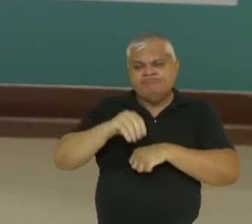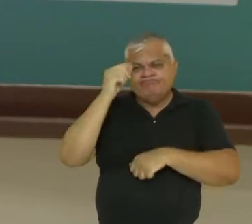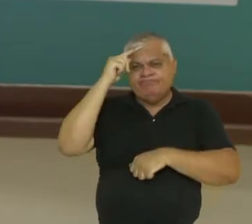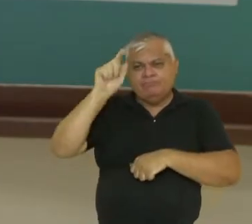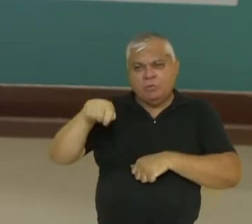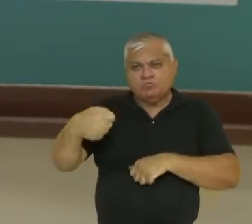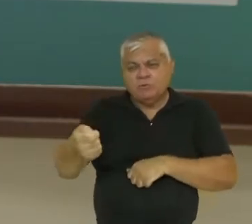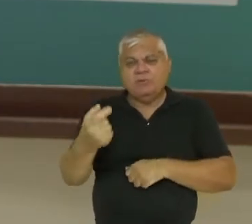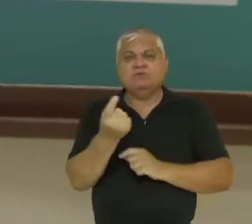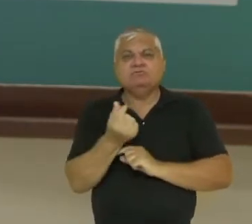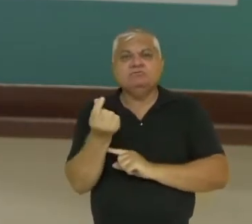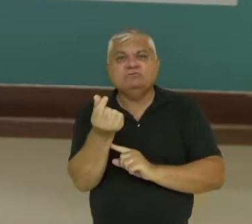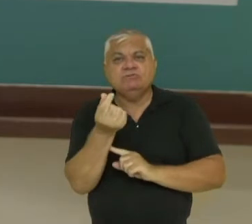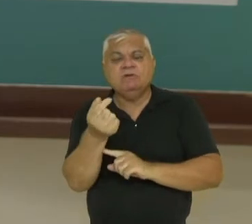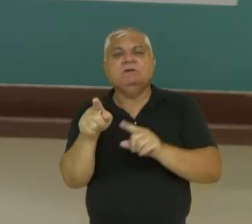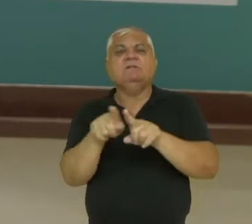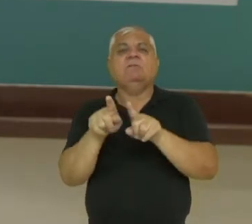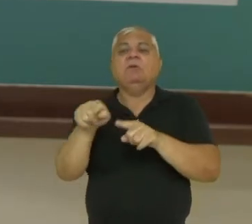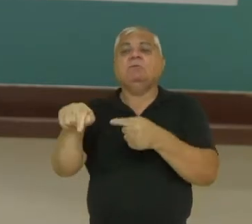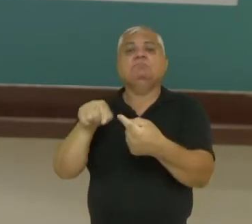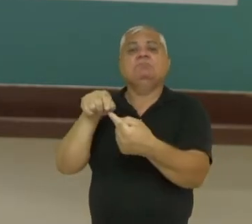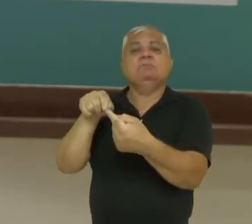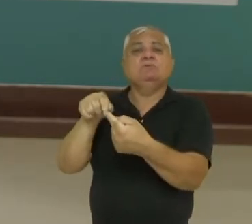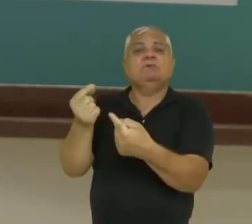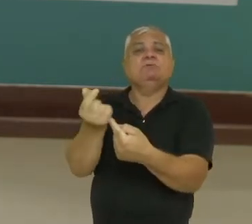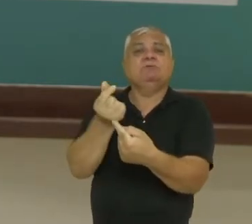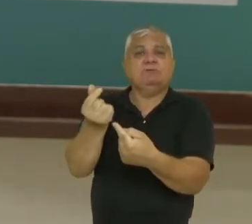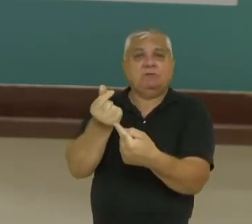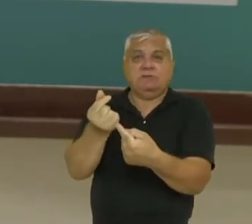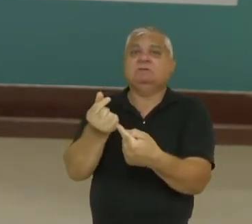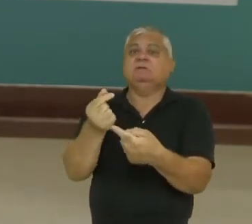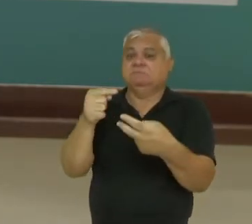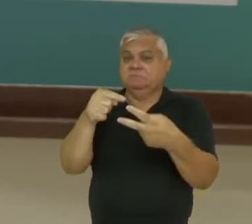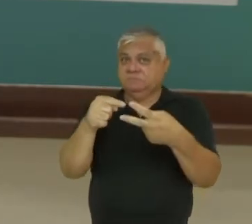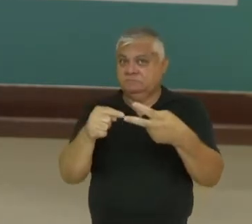do dinheiro e a sua função. Então, são dois